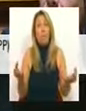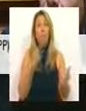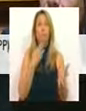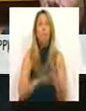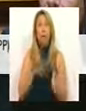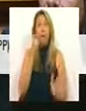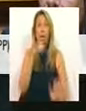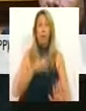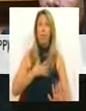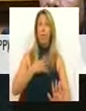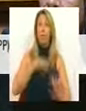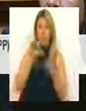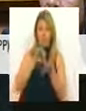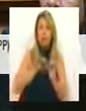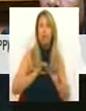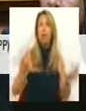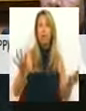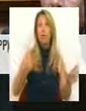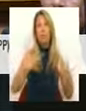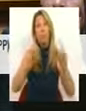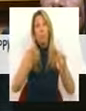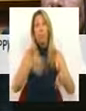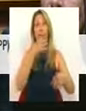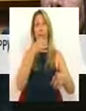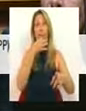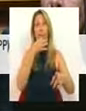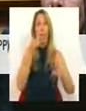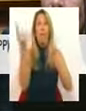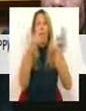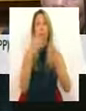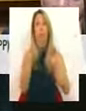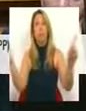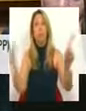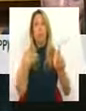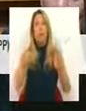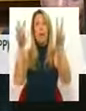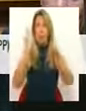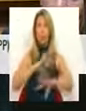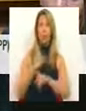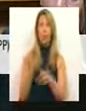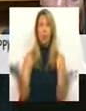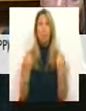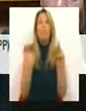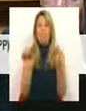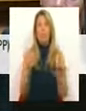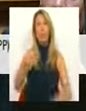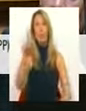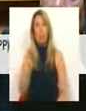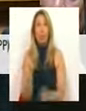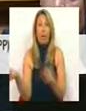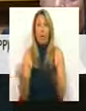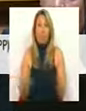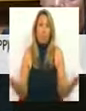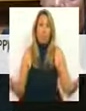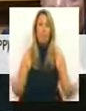quer descentralizar começa a falar e a debater outros assuntos. Foi isso que o Bloco aqui nos trouxe. Disse-nos